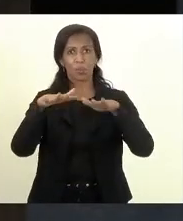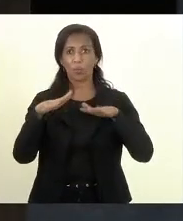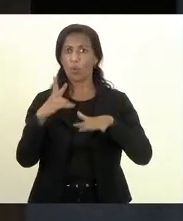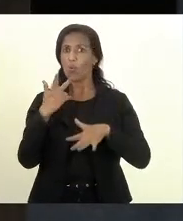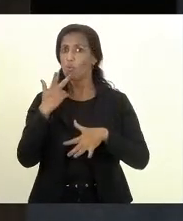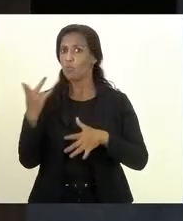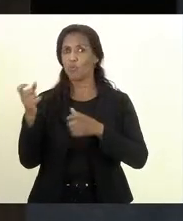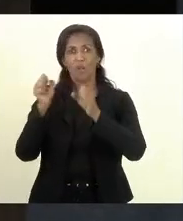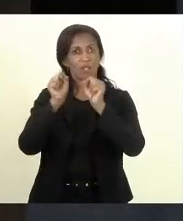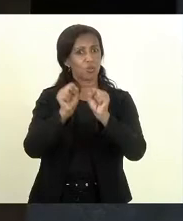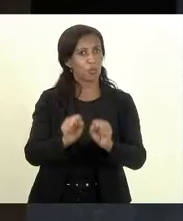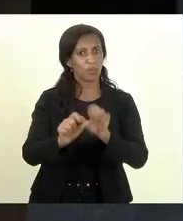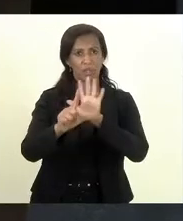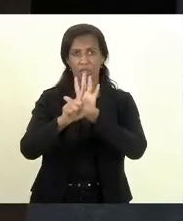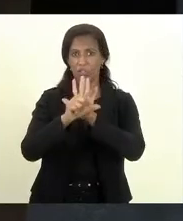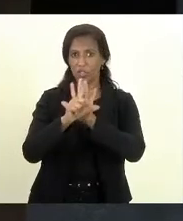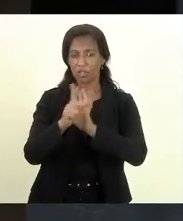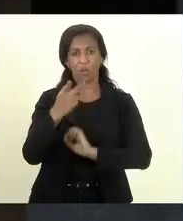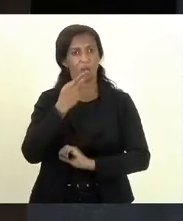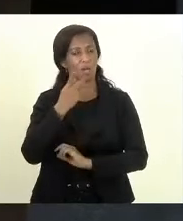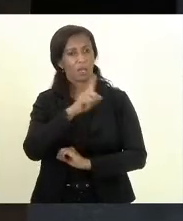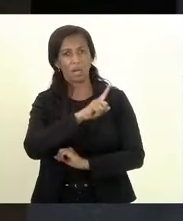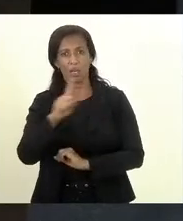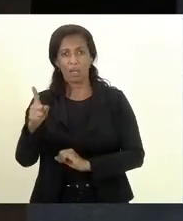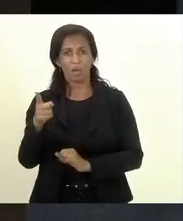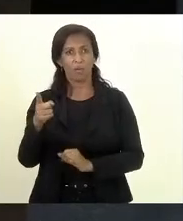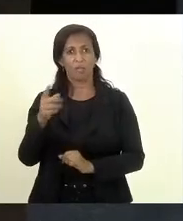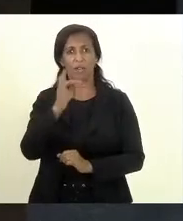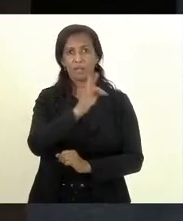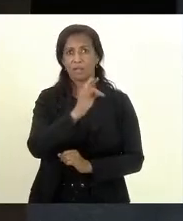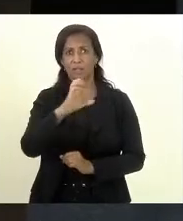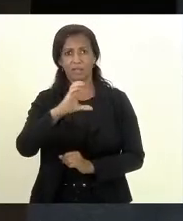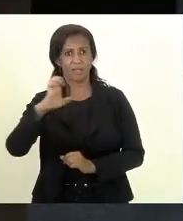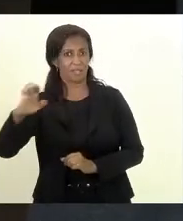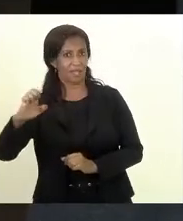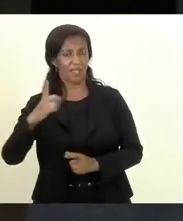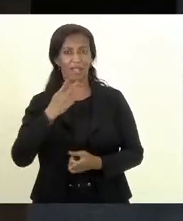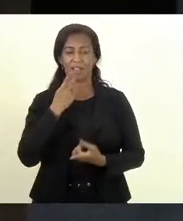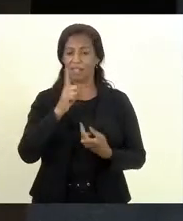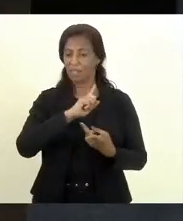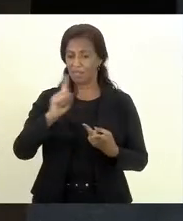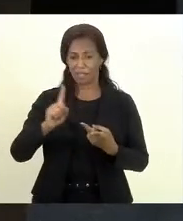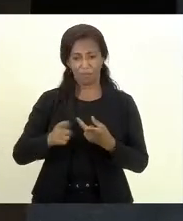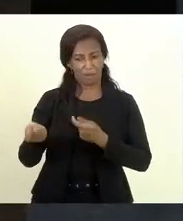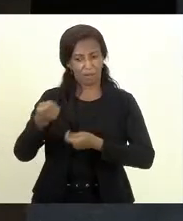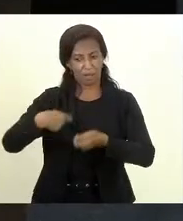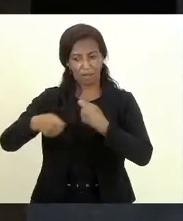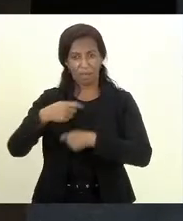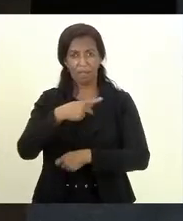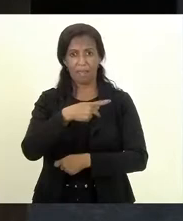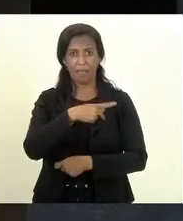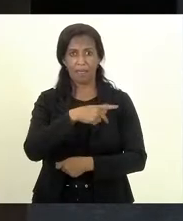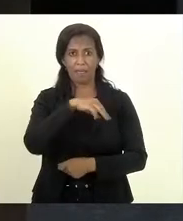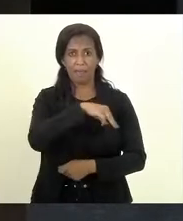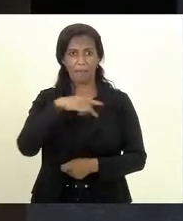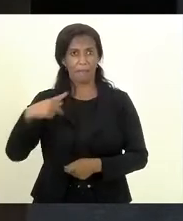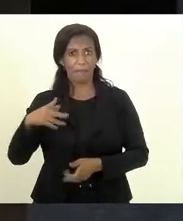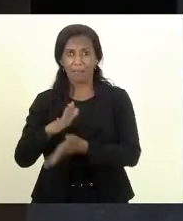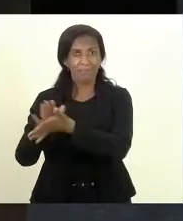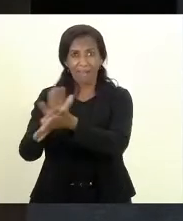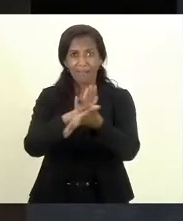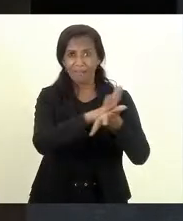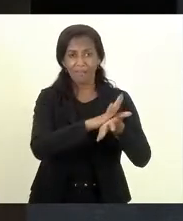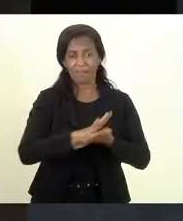trata de poder legislativo, não trata de tribunal de contas, não trata de Ministério Público, nada